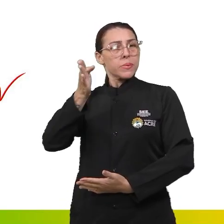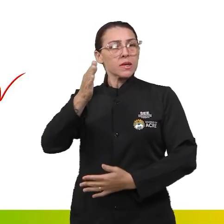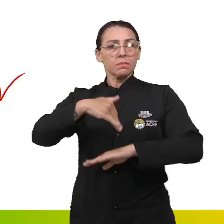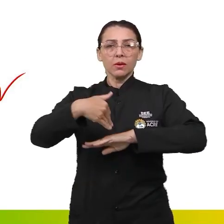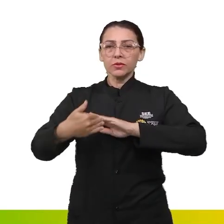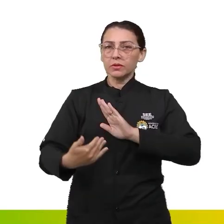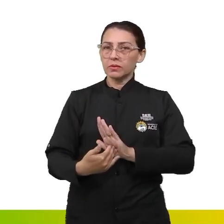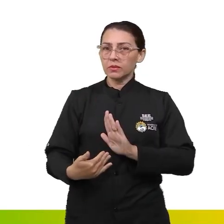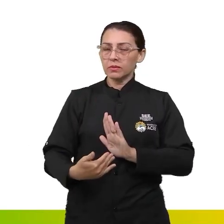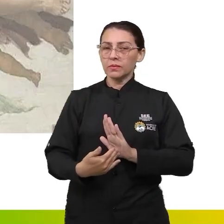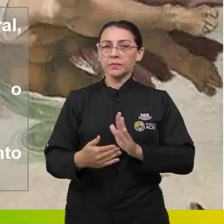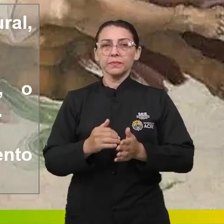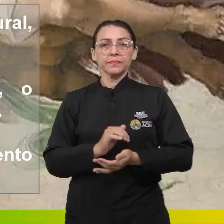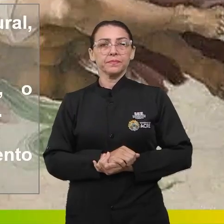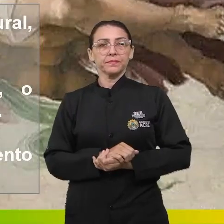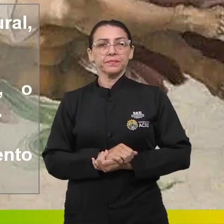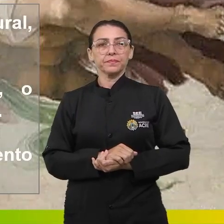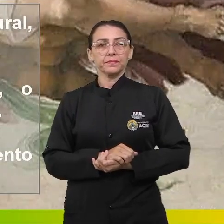coisas.